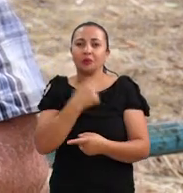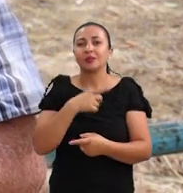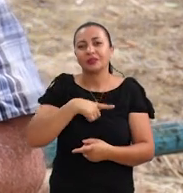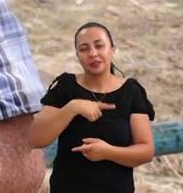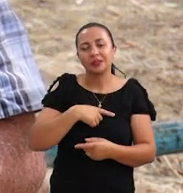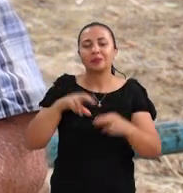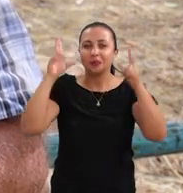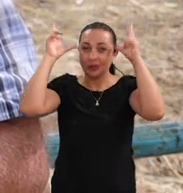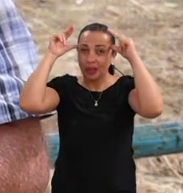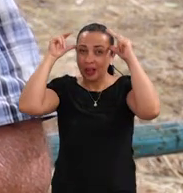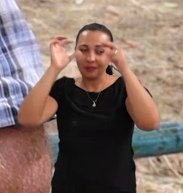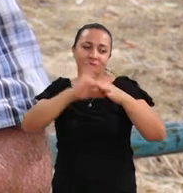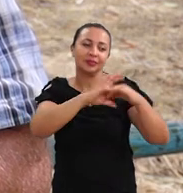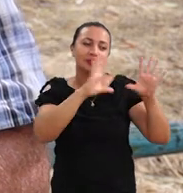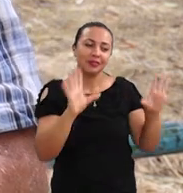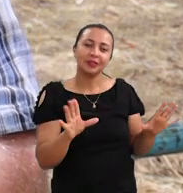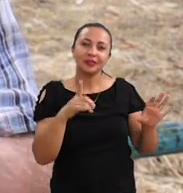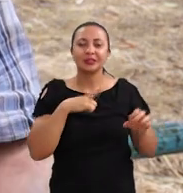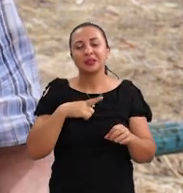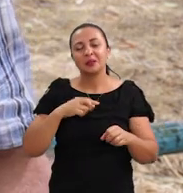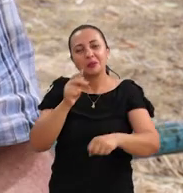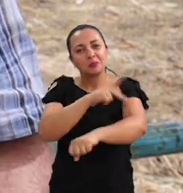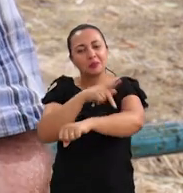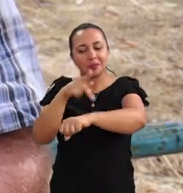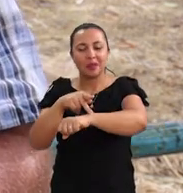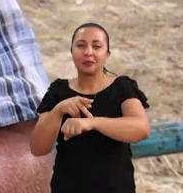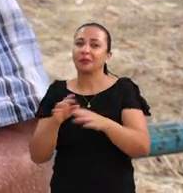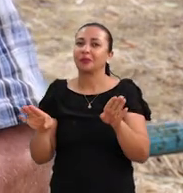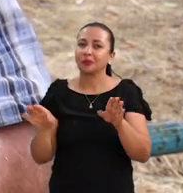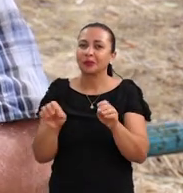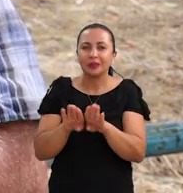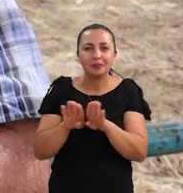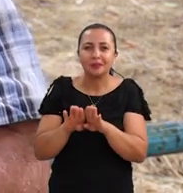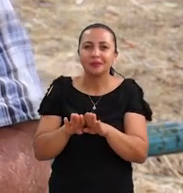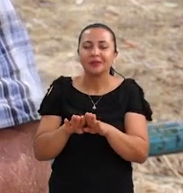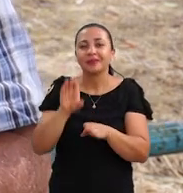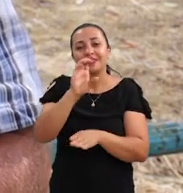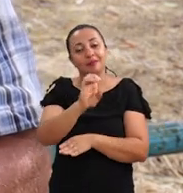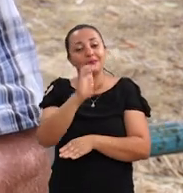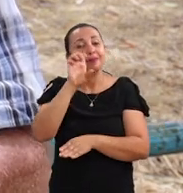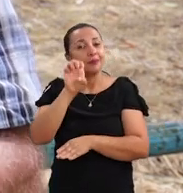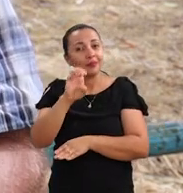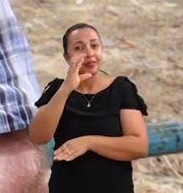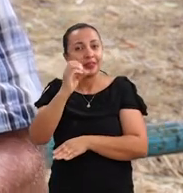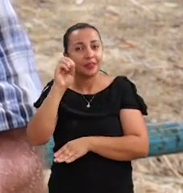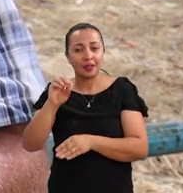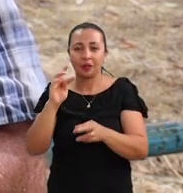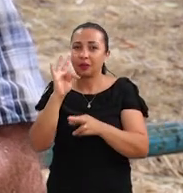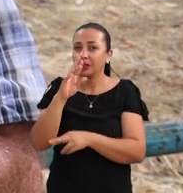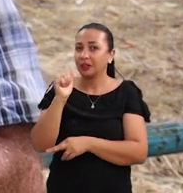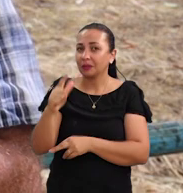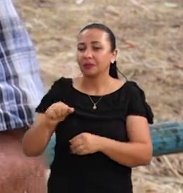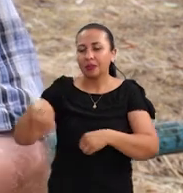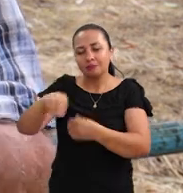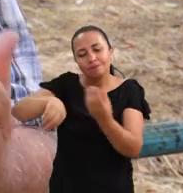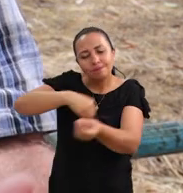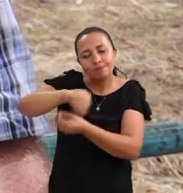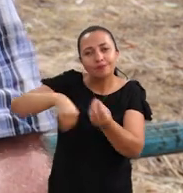nós temos o cavalo aí disponível, né? Nós temos os pedagogos, né? Isso a ecoterapia envolve